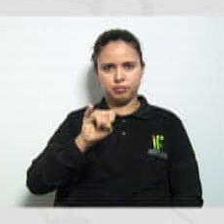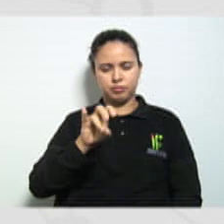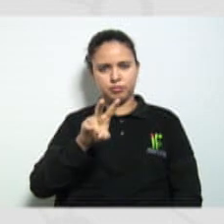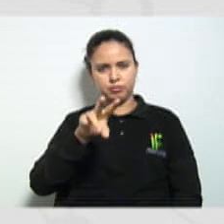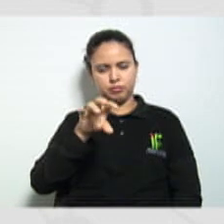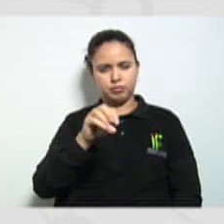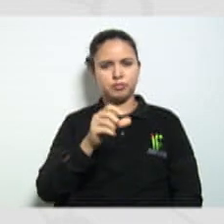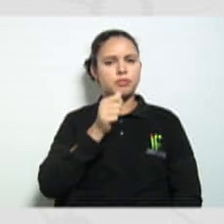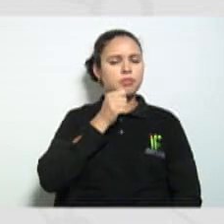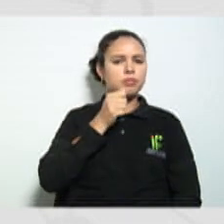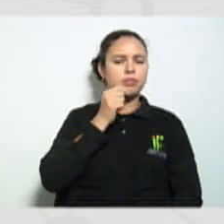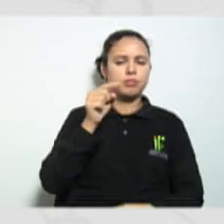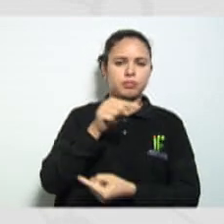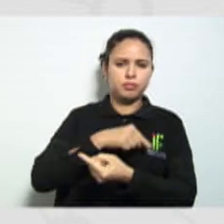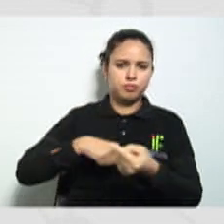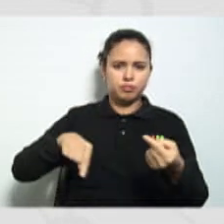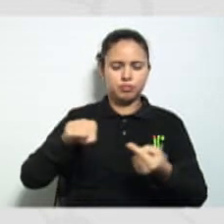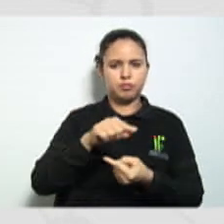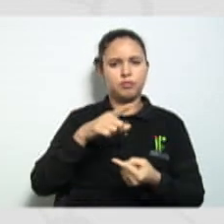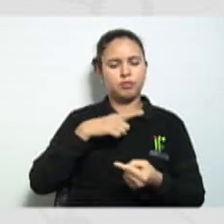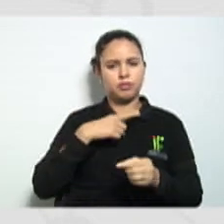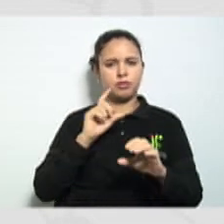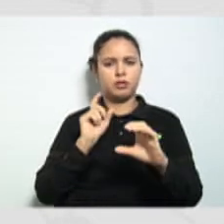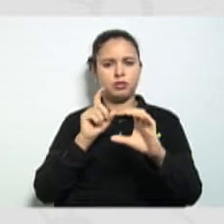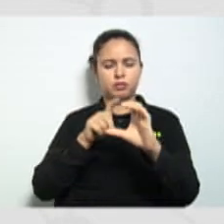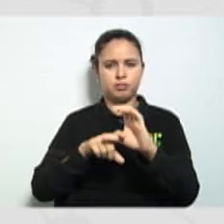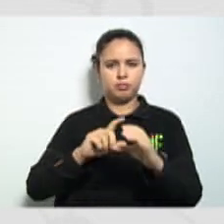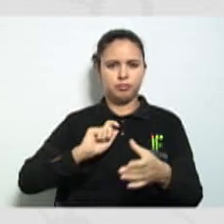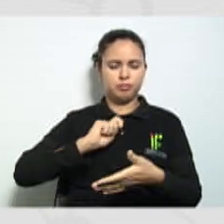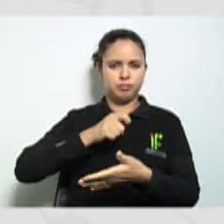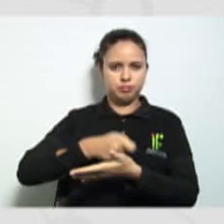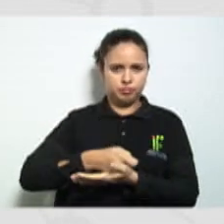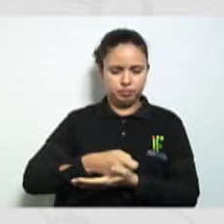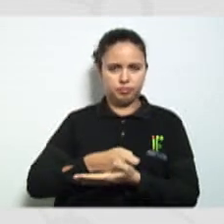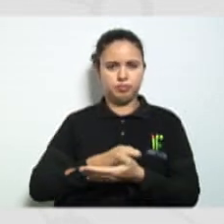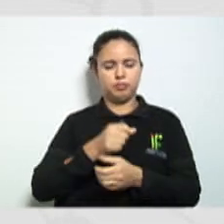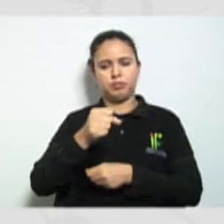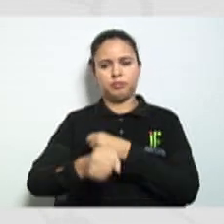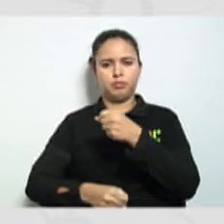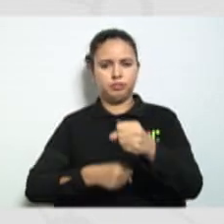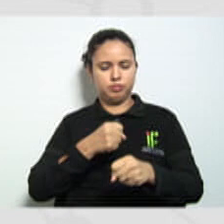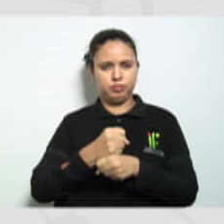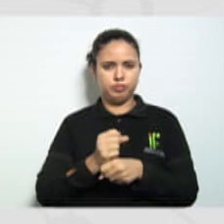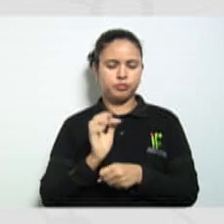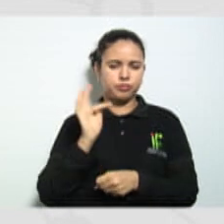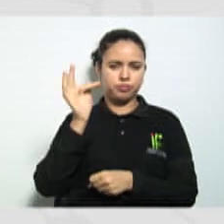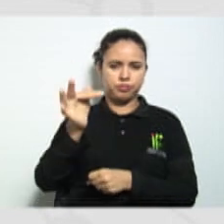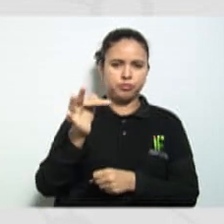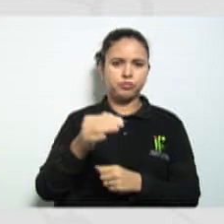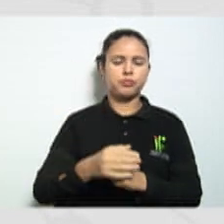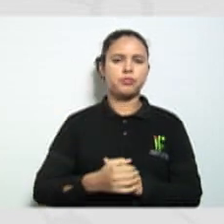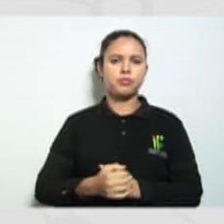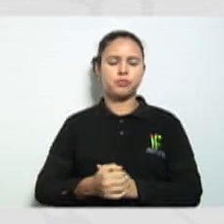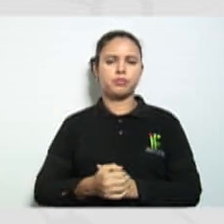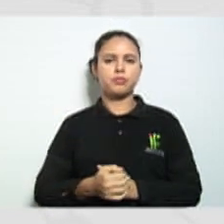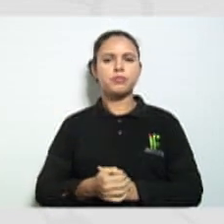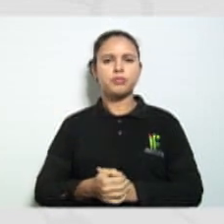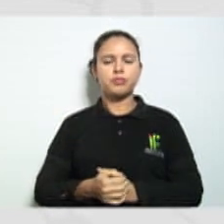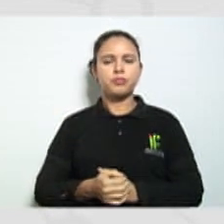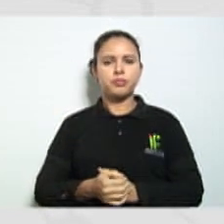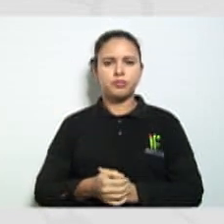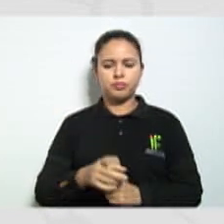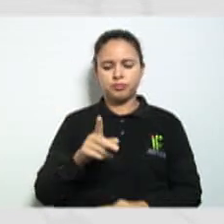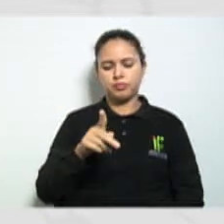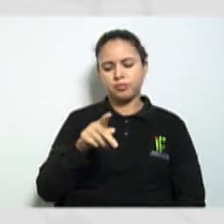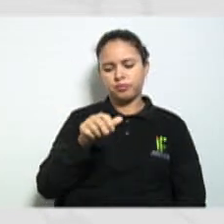será após o exercício social seguinte. Ok, então circulante, passivo circulante são aqueles valores a